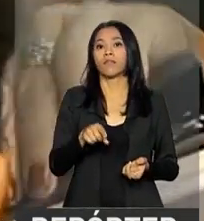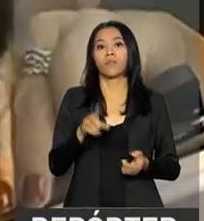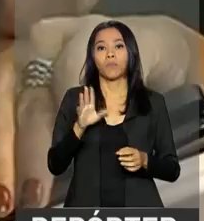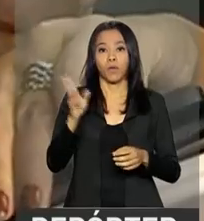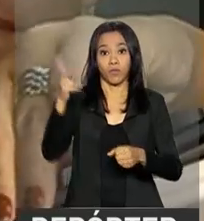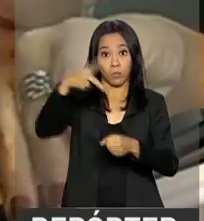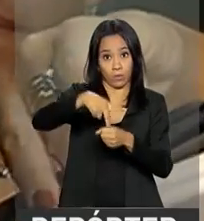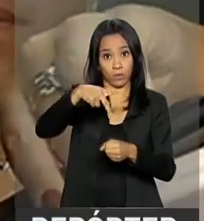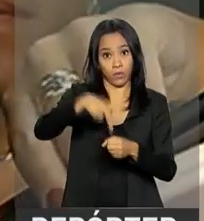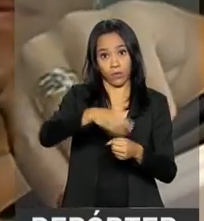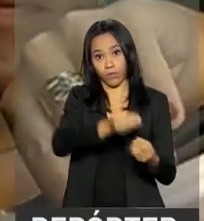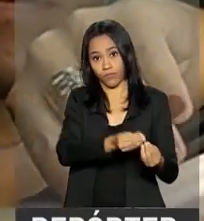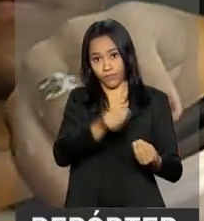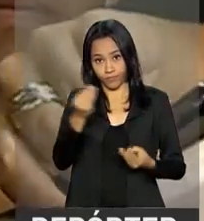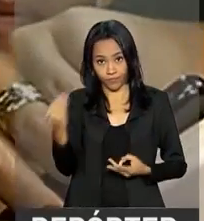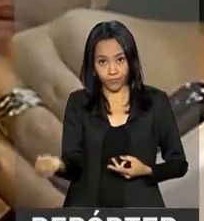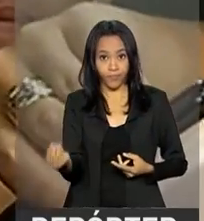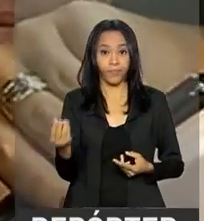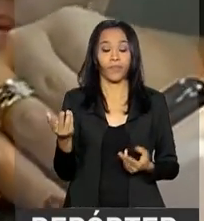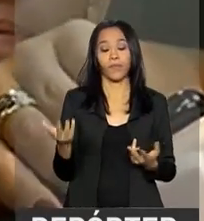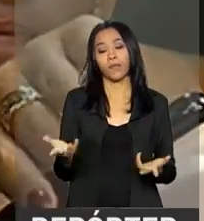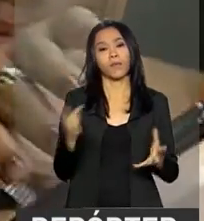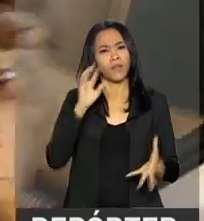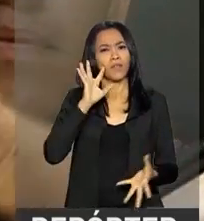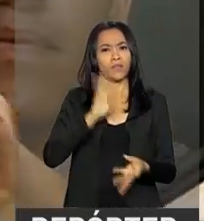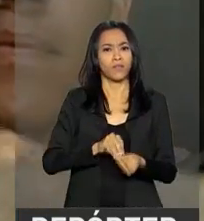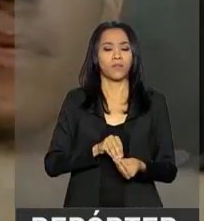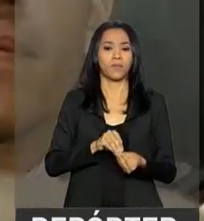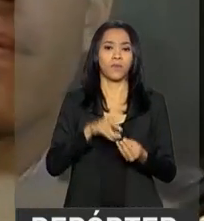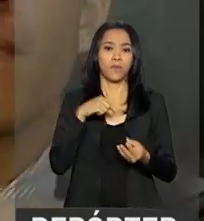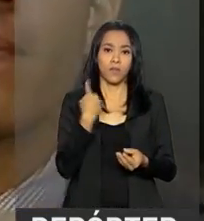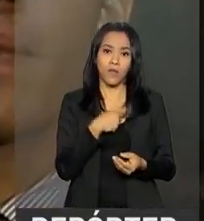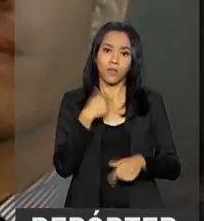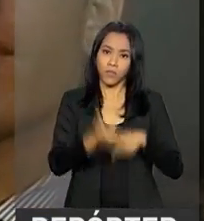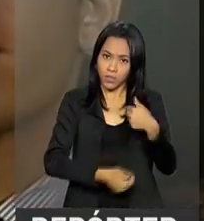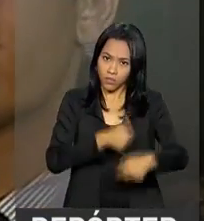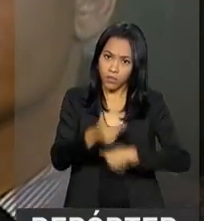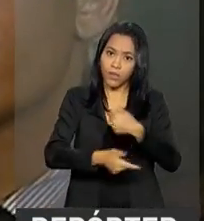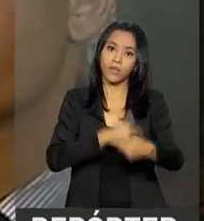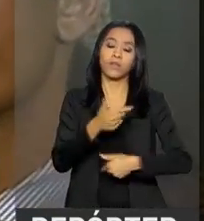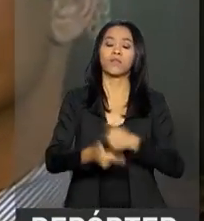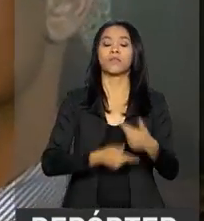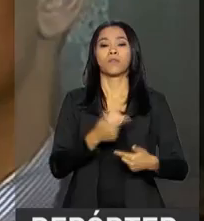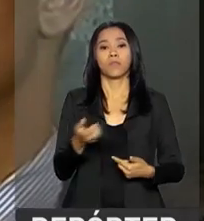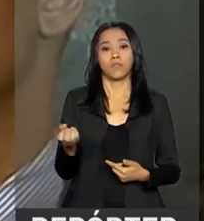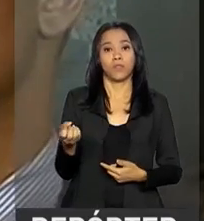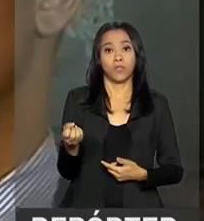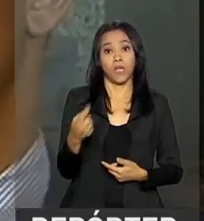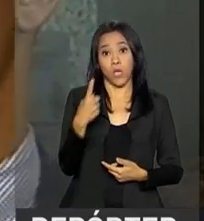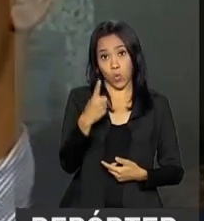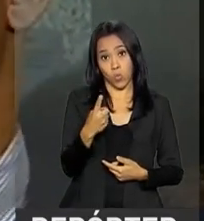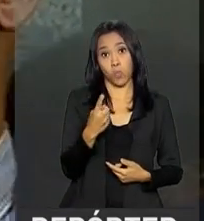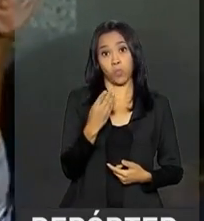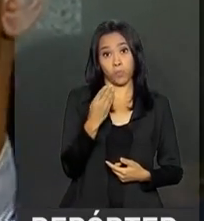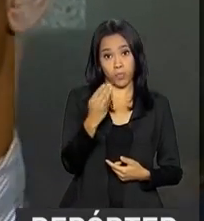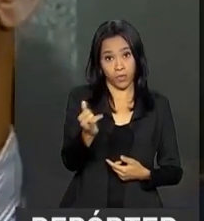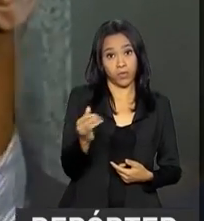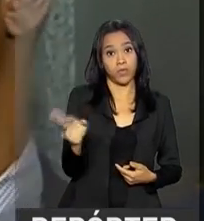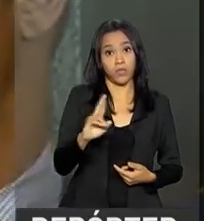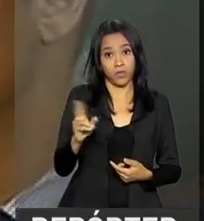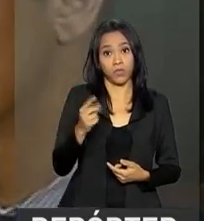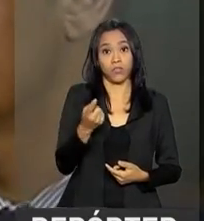petróleo em resumo a aaa estou trabalhando muito firme esse novo empréstimo é próximo de um bilhão de reais portanto